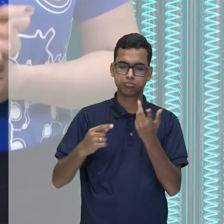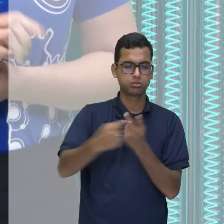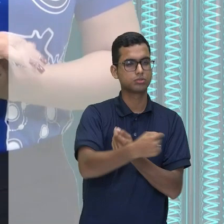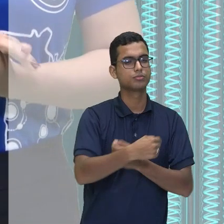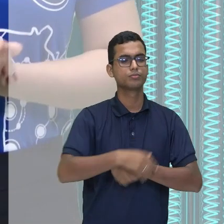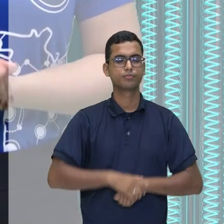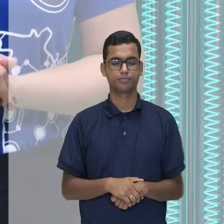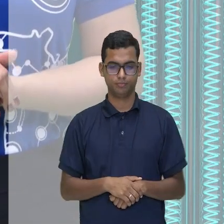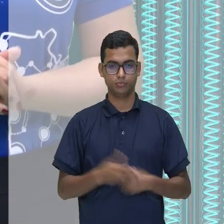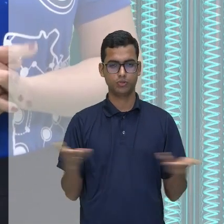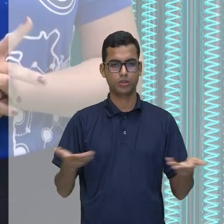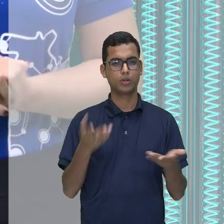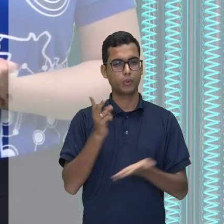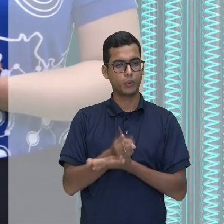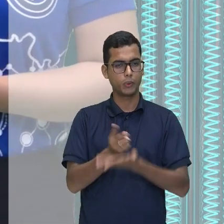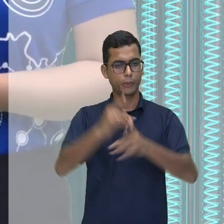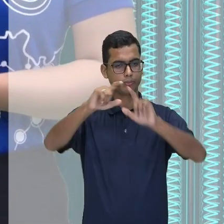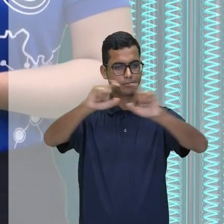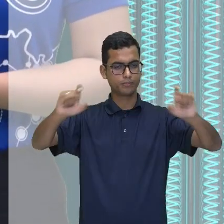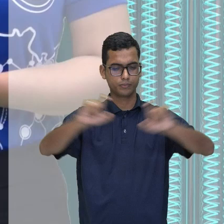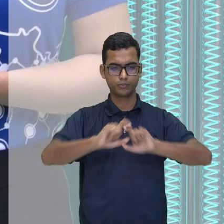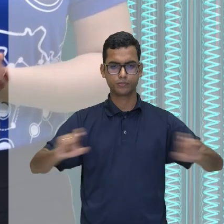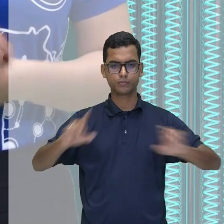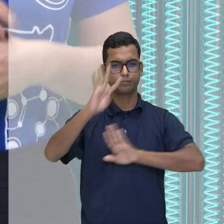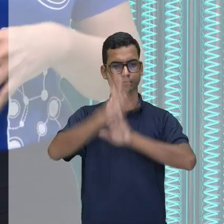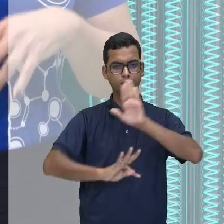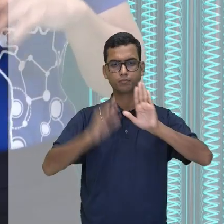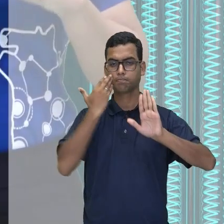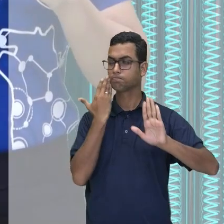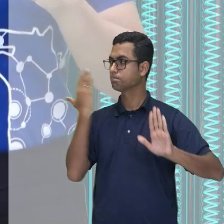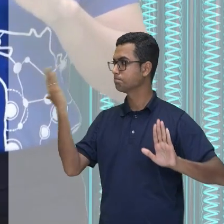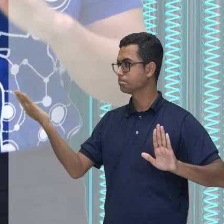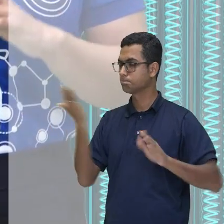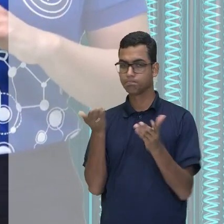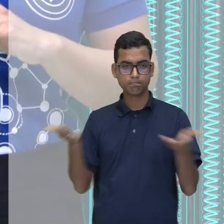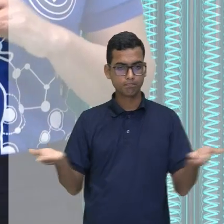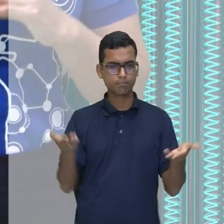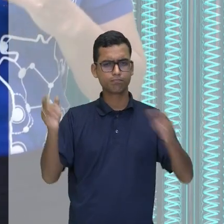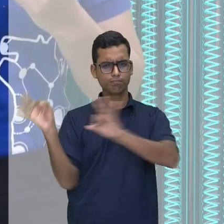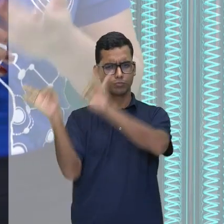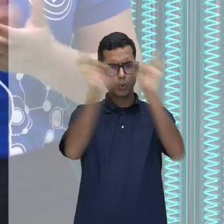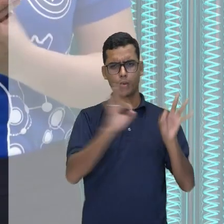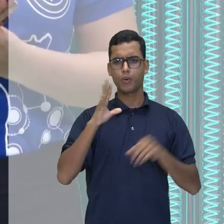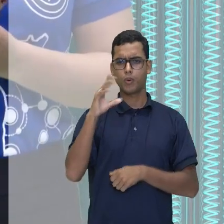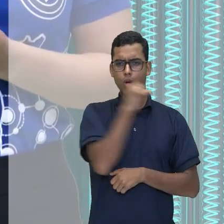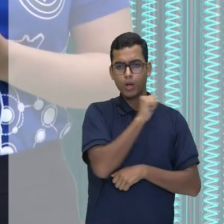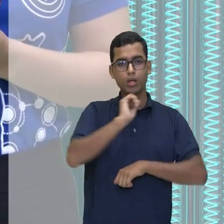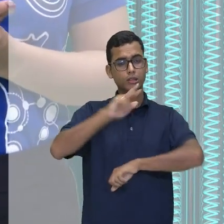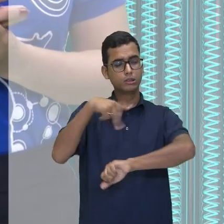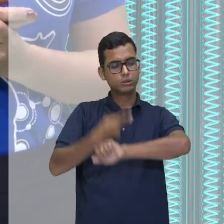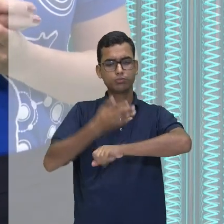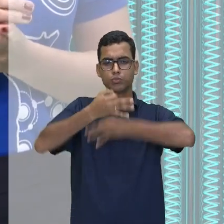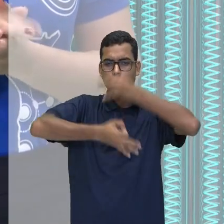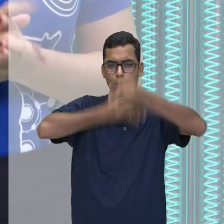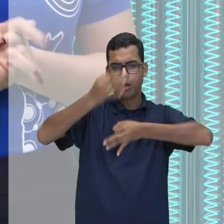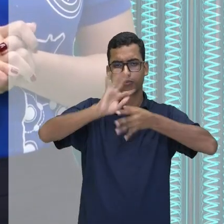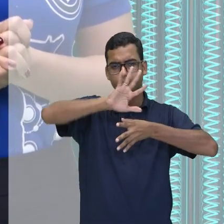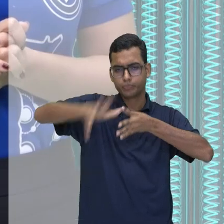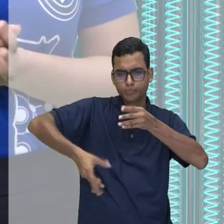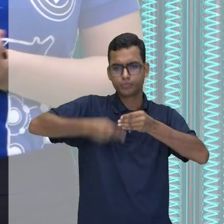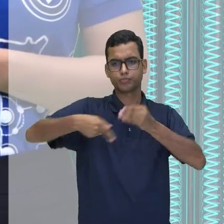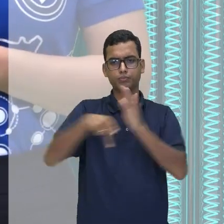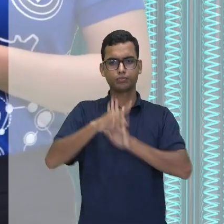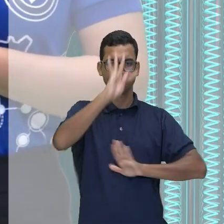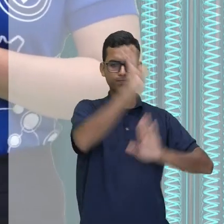o restante do texto. Vamos só dar uma passada aqui nele, depois eu vou comentar um pouquinho sobre a questão